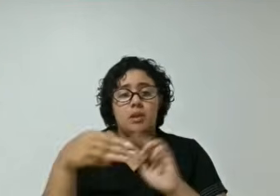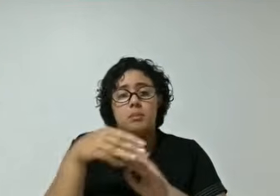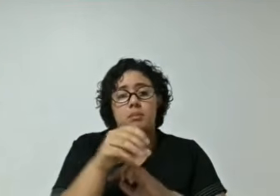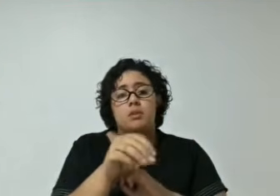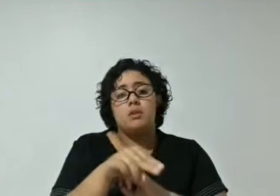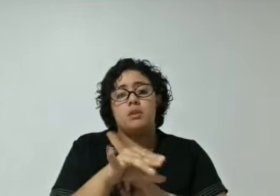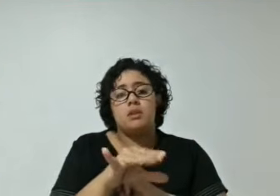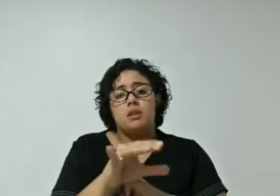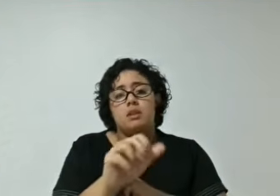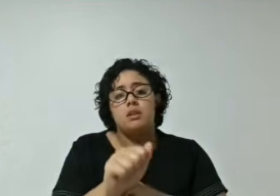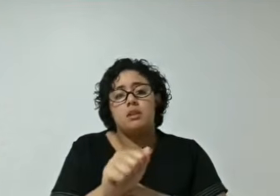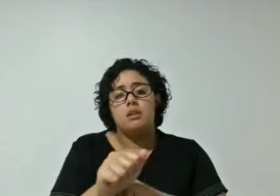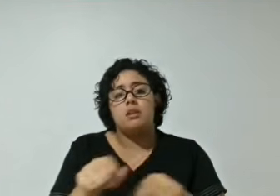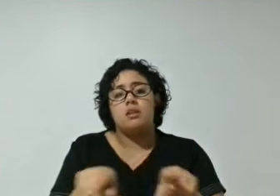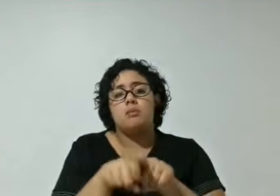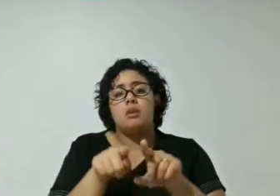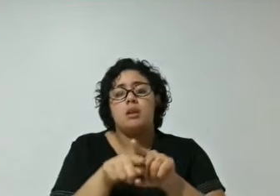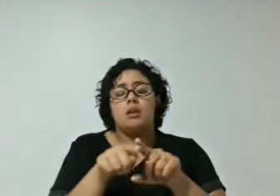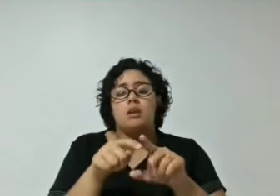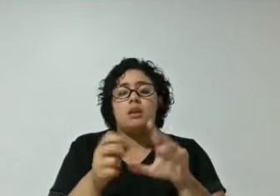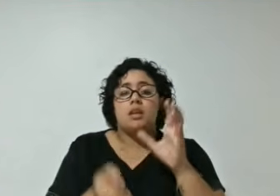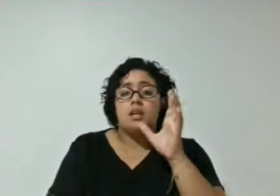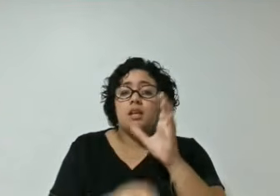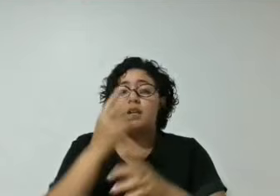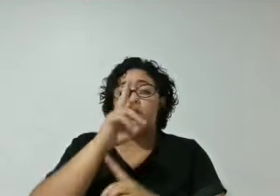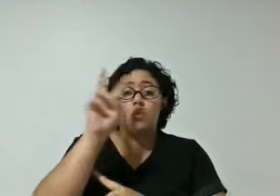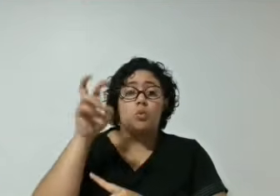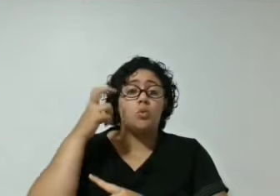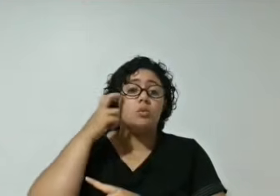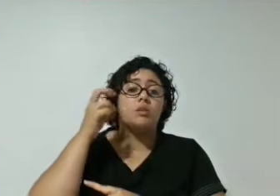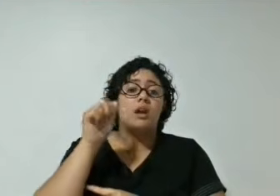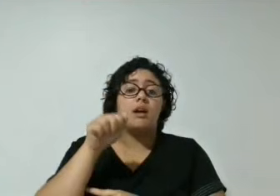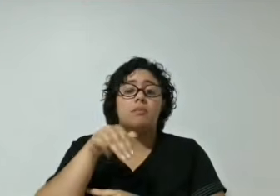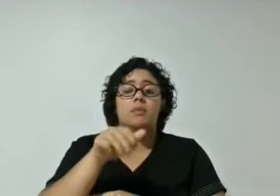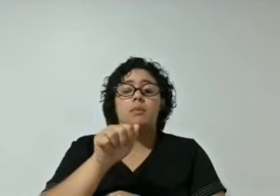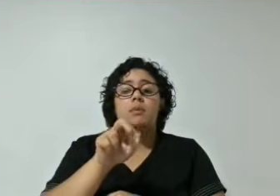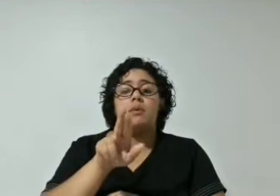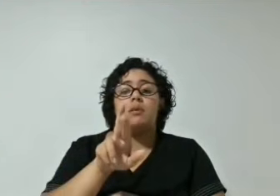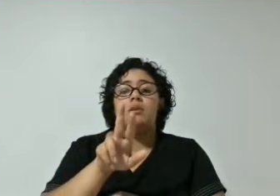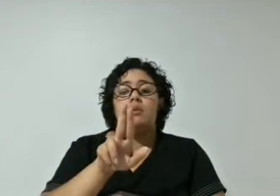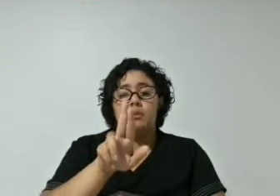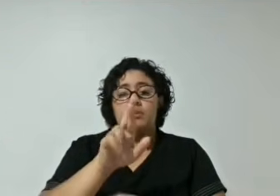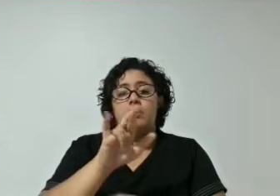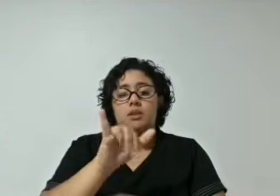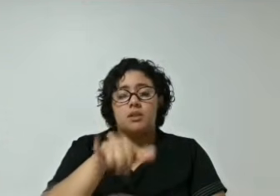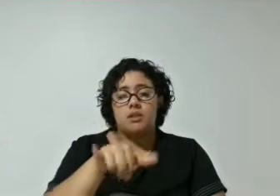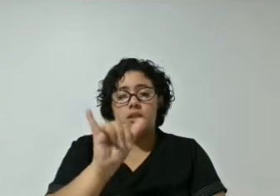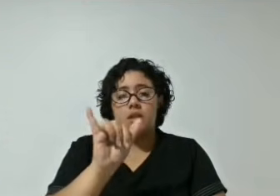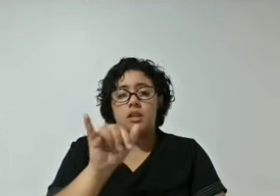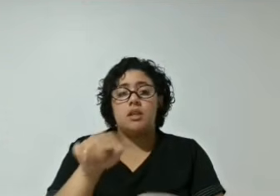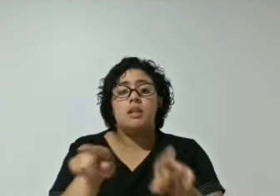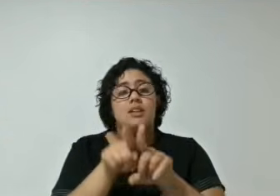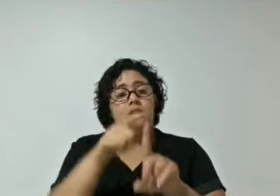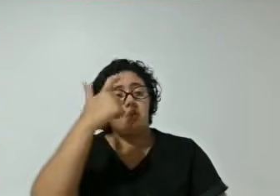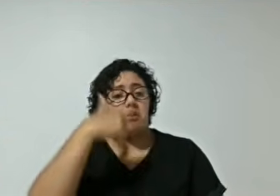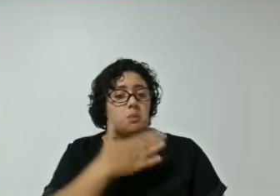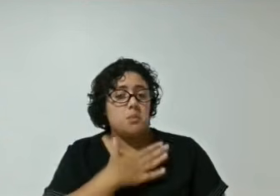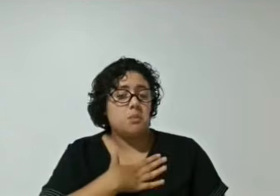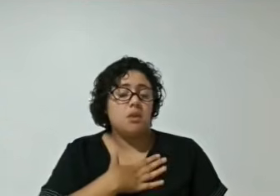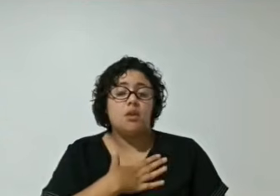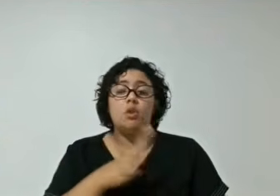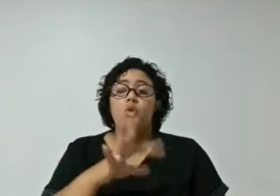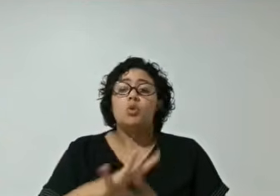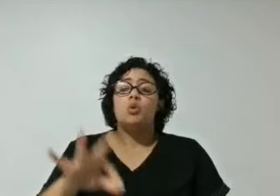o produtor cultural Mauri e eu. Então, além de nós, também essa equipe dos terceirizados participa